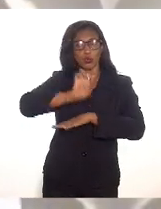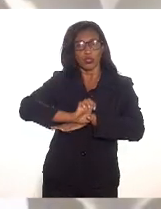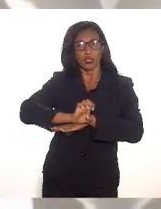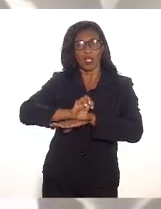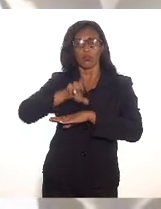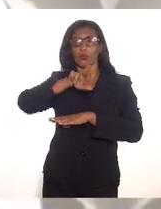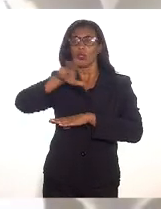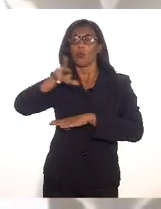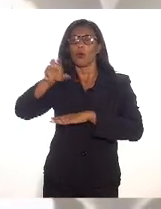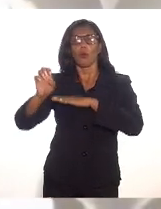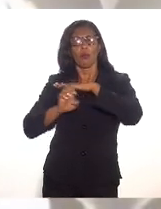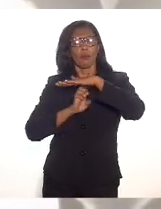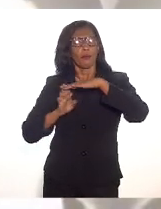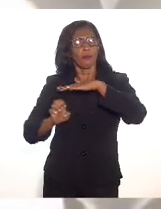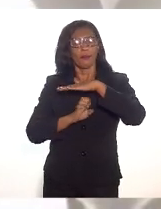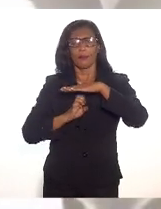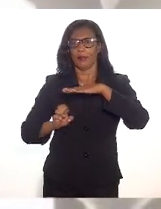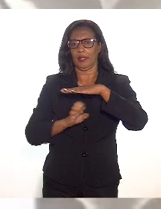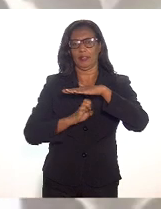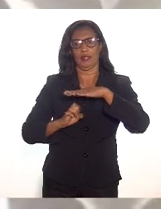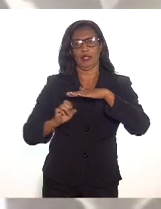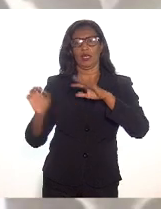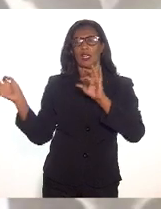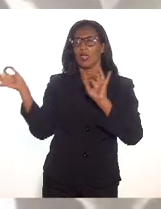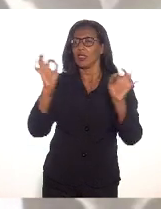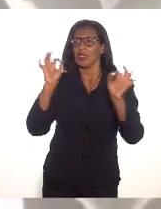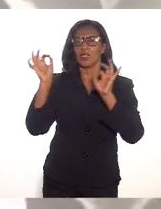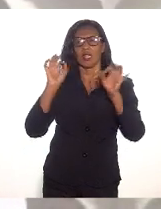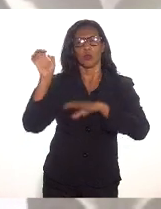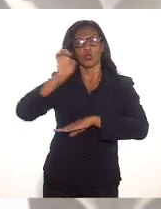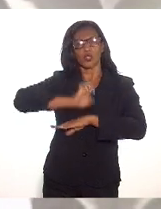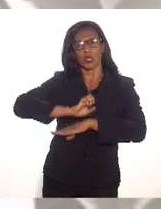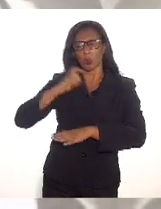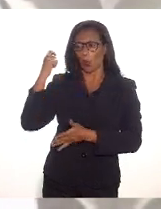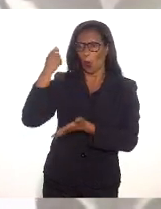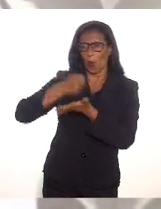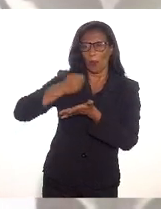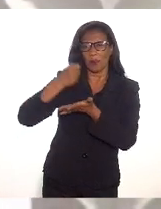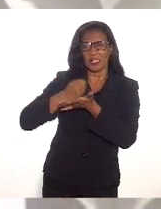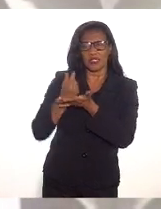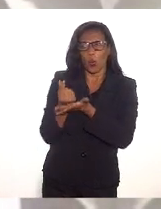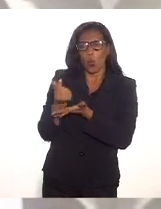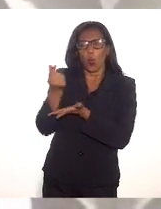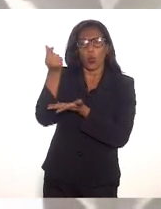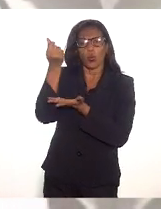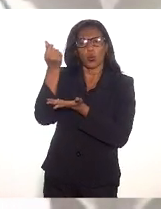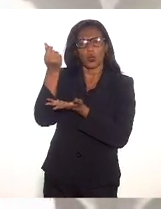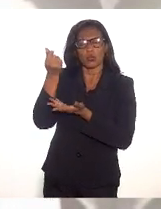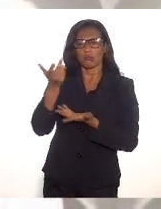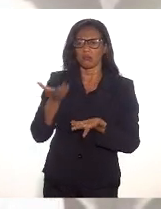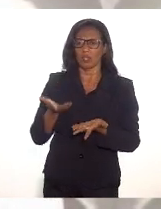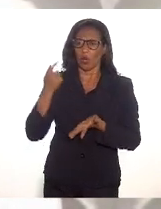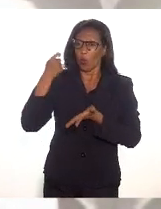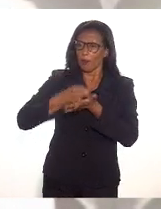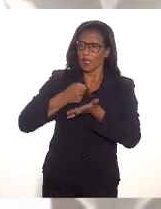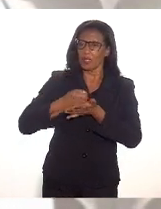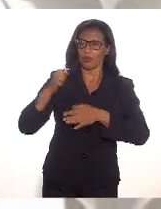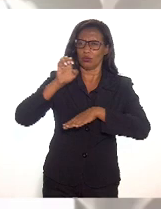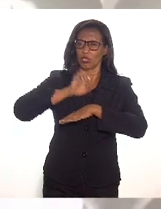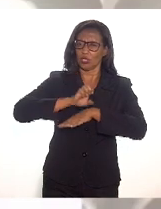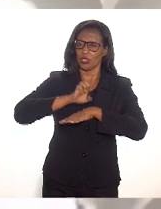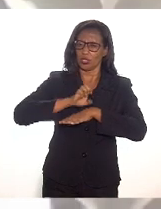não é uma empresa. Nenhum Estado deve ter a obrigação de ter lucro. A obrigação do